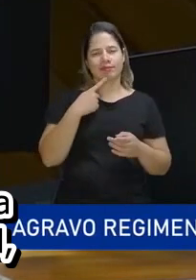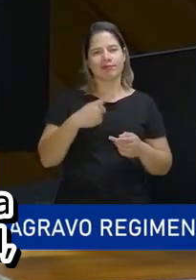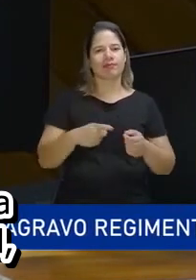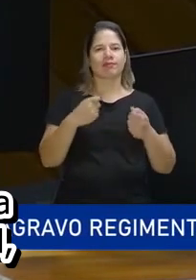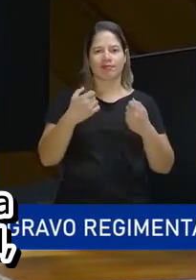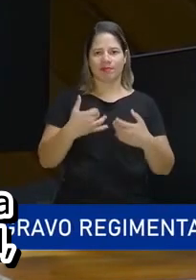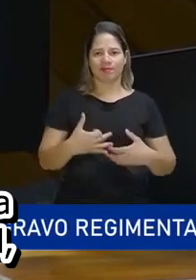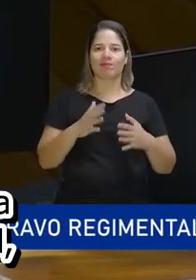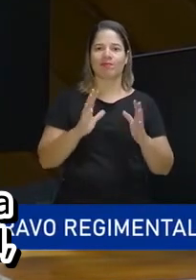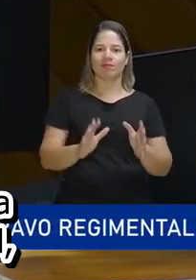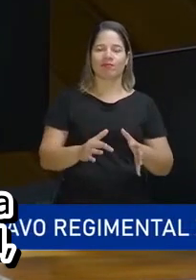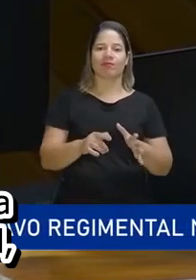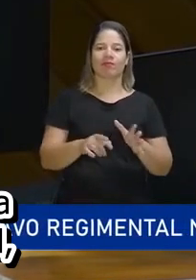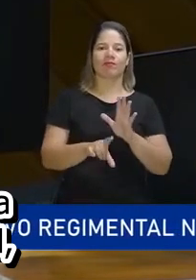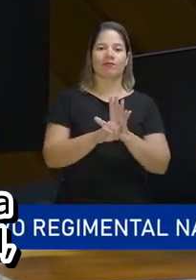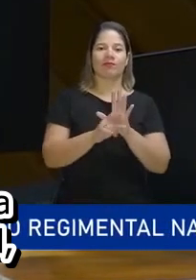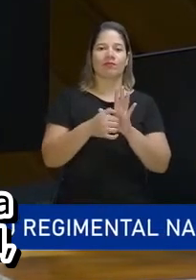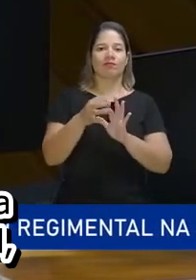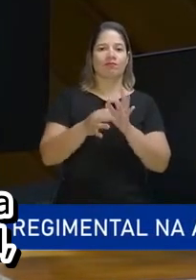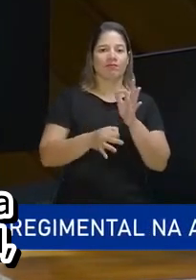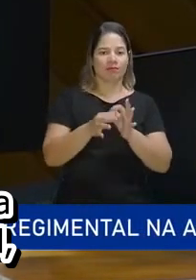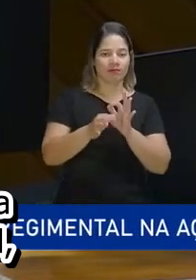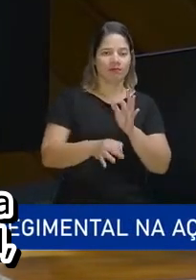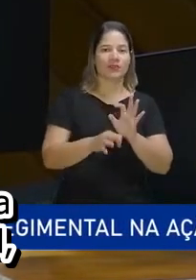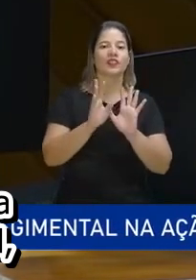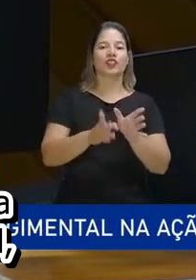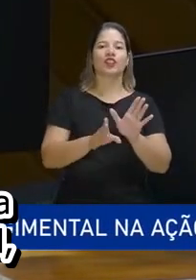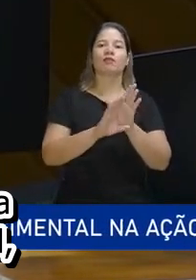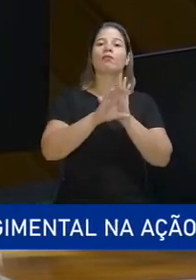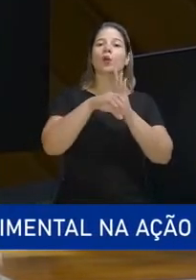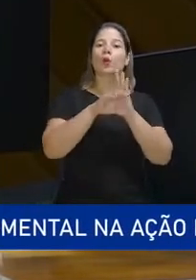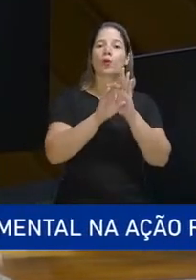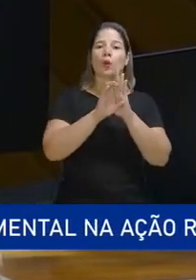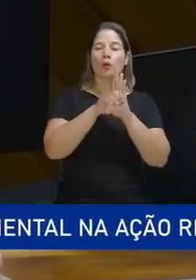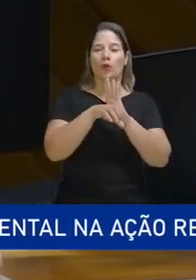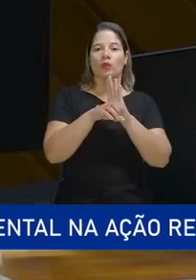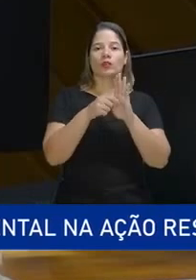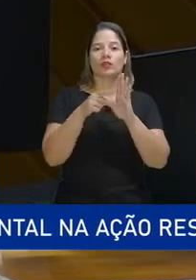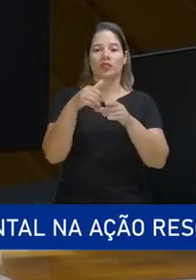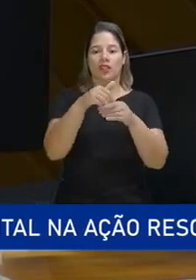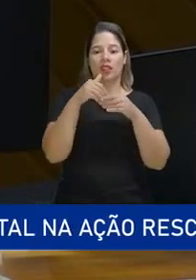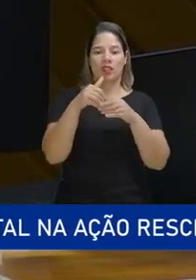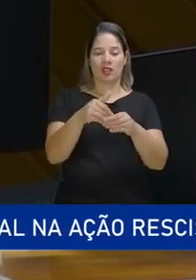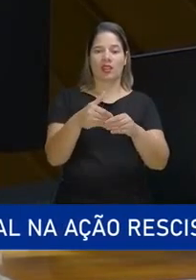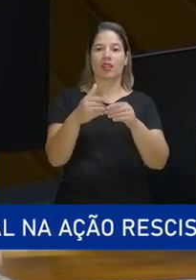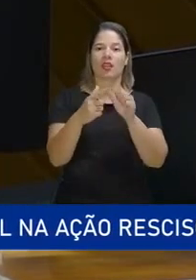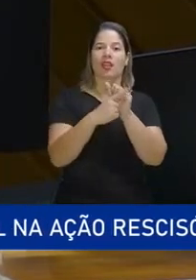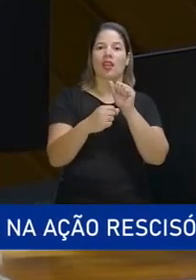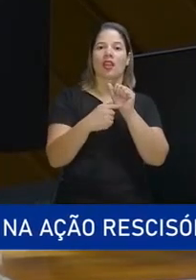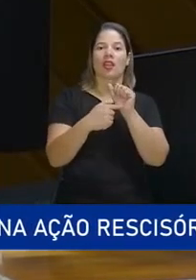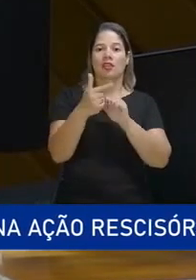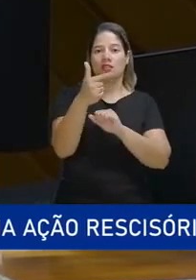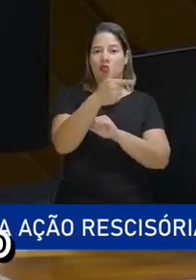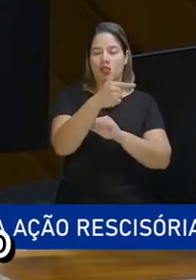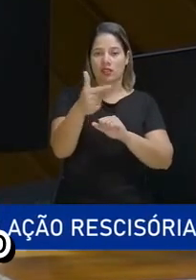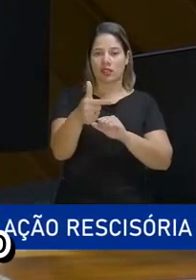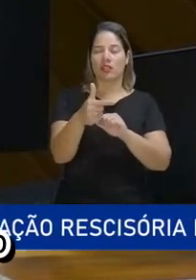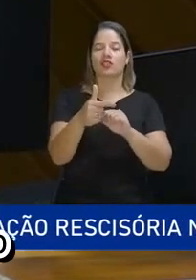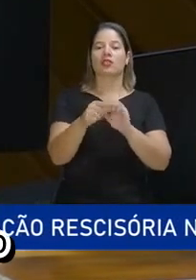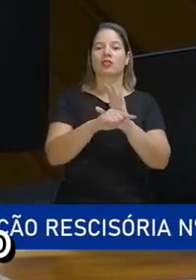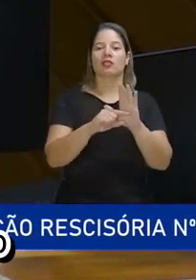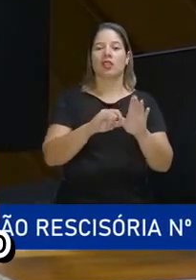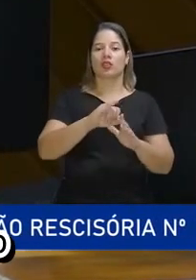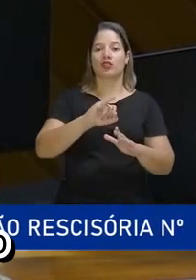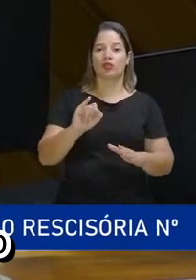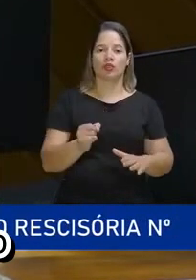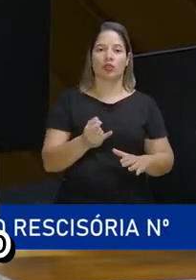a previsão legislativa dessa espécie de ação se encontra no Código Eleitoral, no que dispõe o artigo 22, inciso 1, a linha J. Então, da